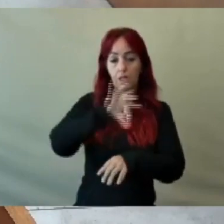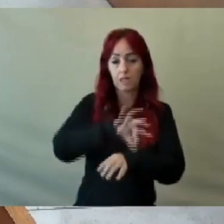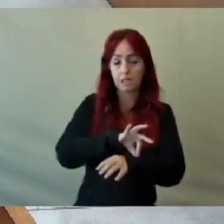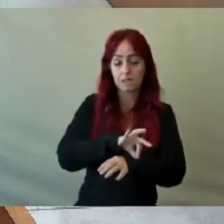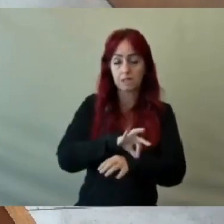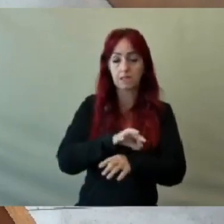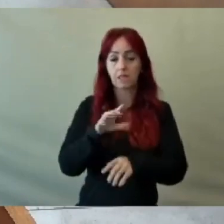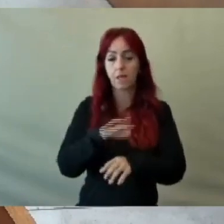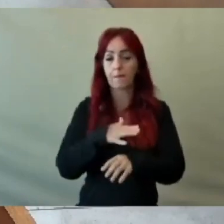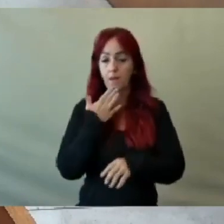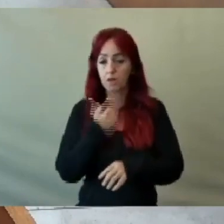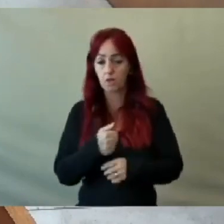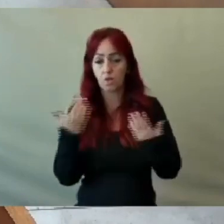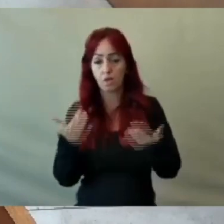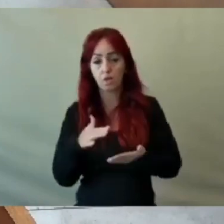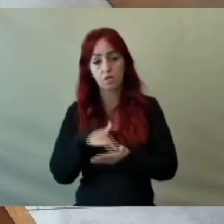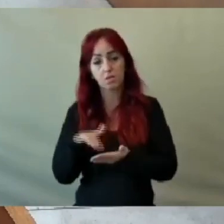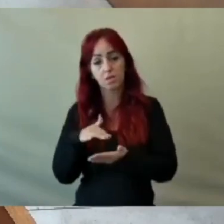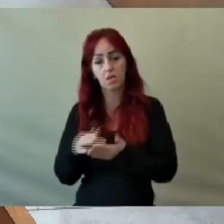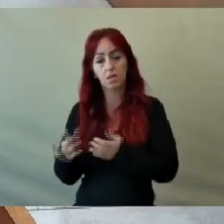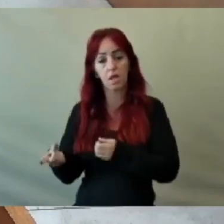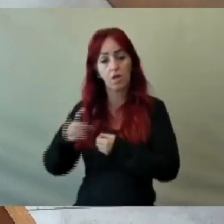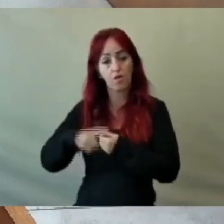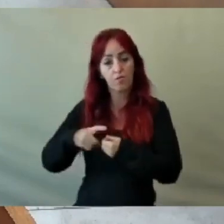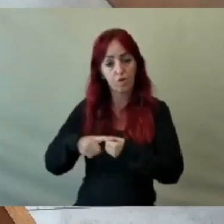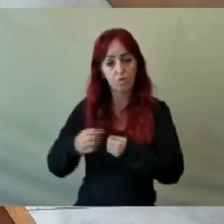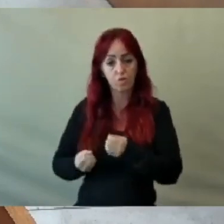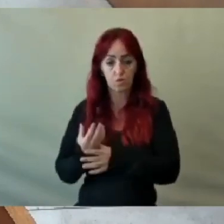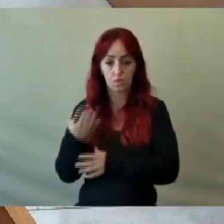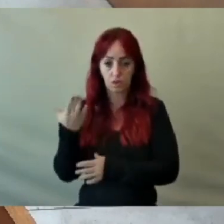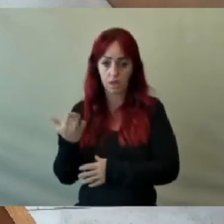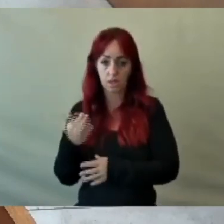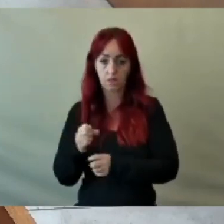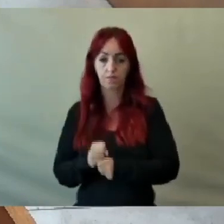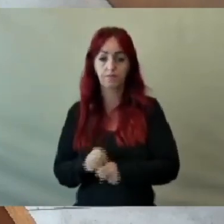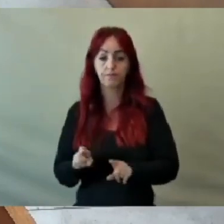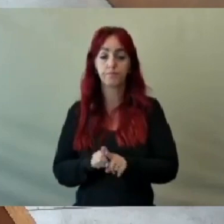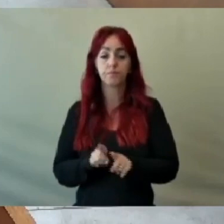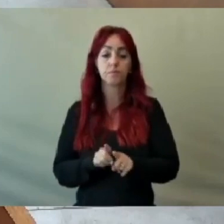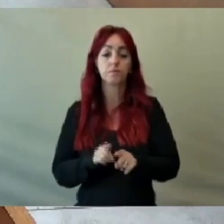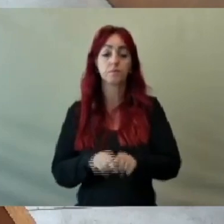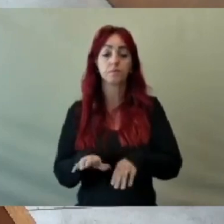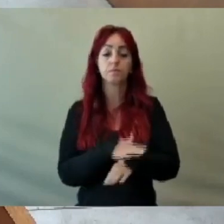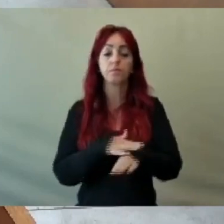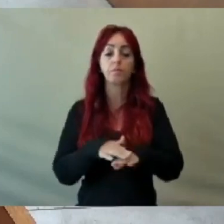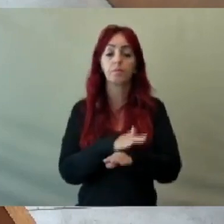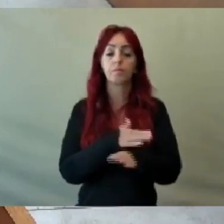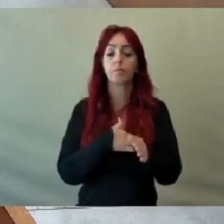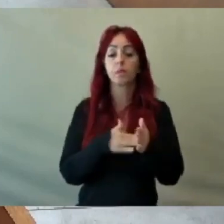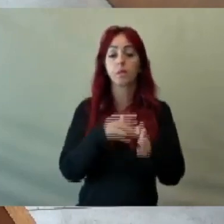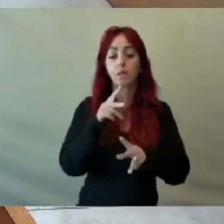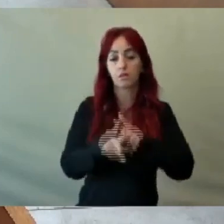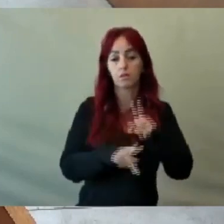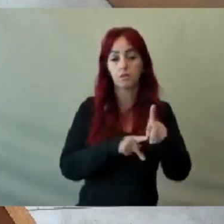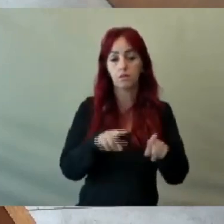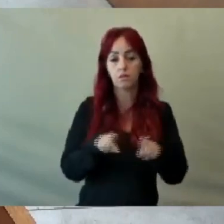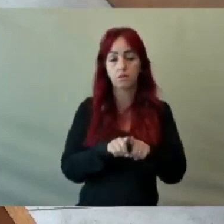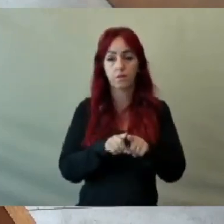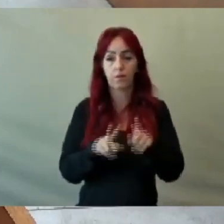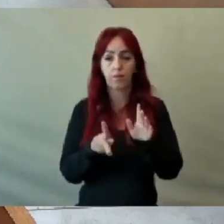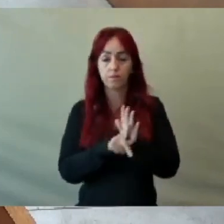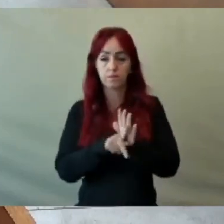essa implantação. E, gente, conversando com todo mundo, né, inclusive com o próprio pessoal da Secretaria de Saúde,